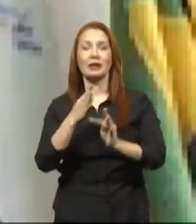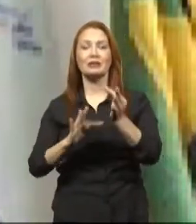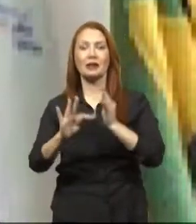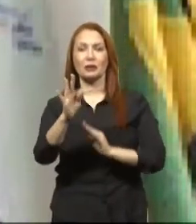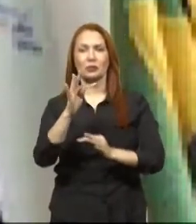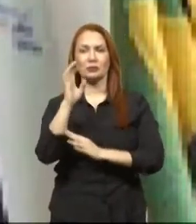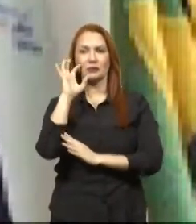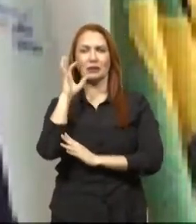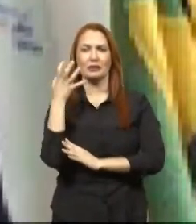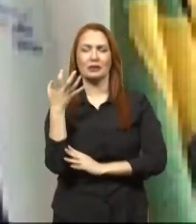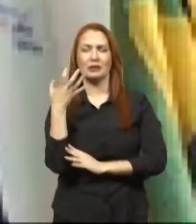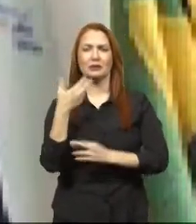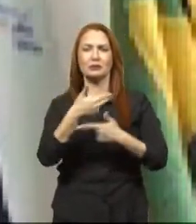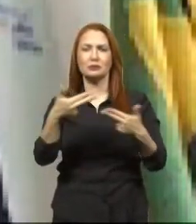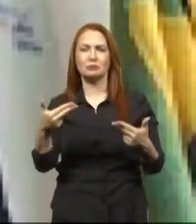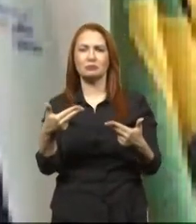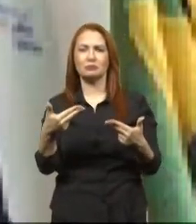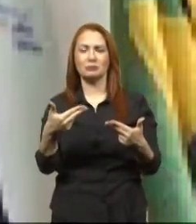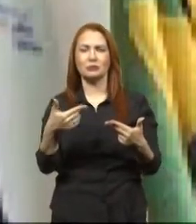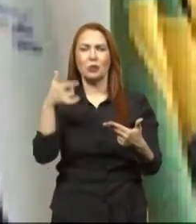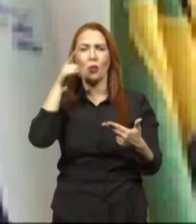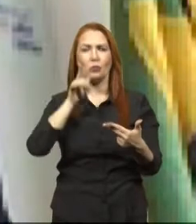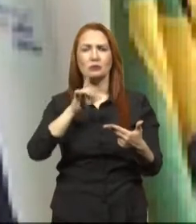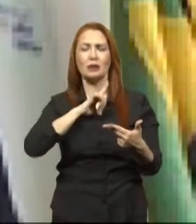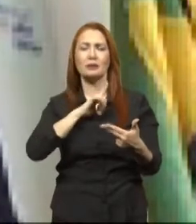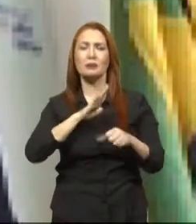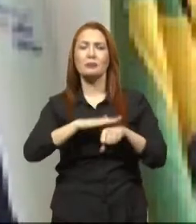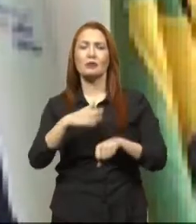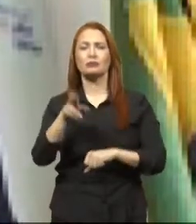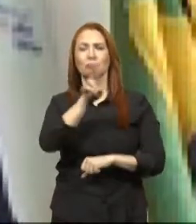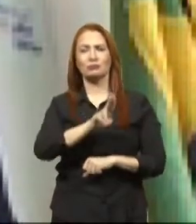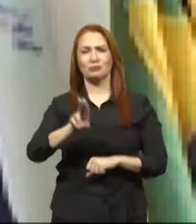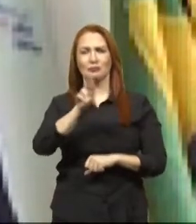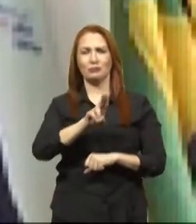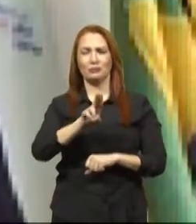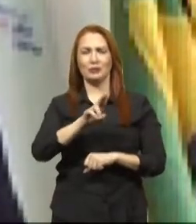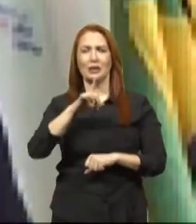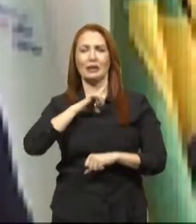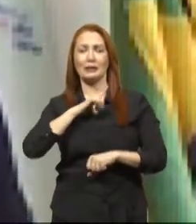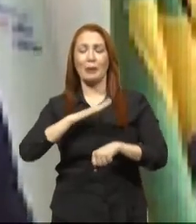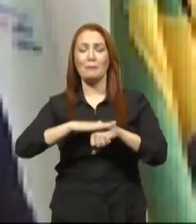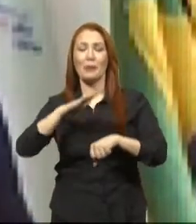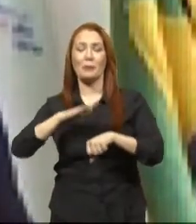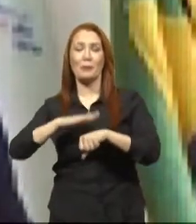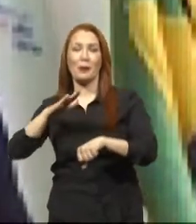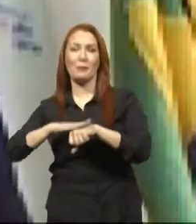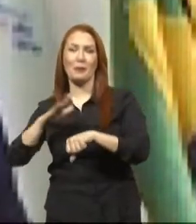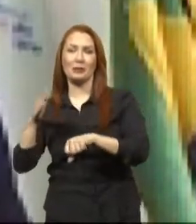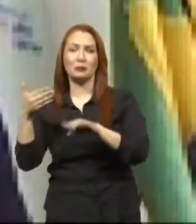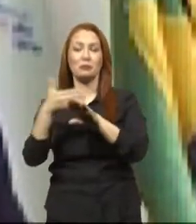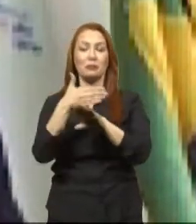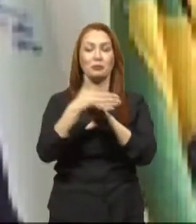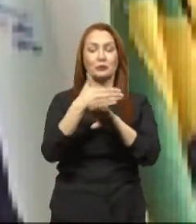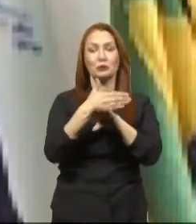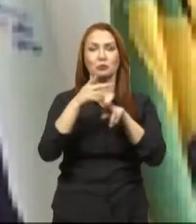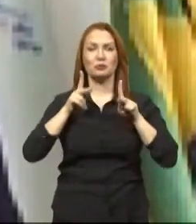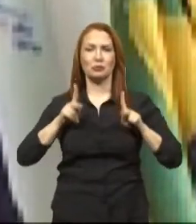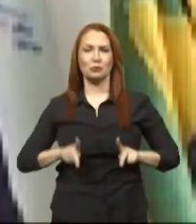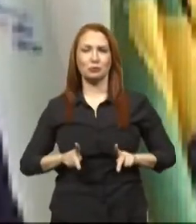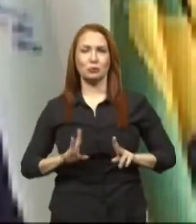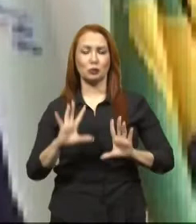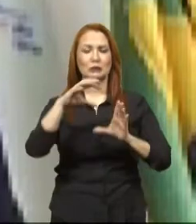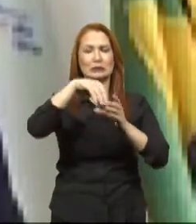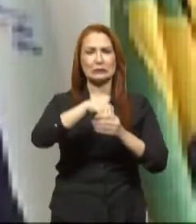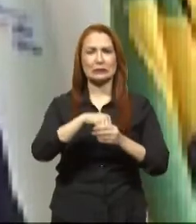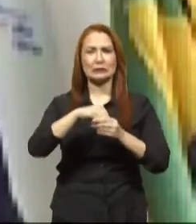e os wearables vão cada vez ser mais utilizados, de modo que tenha cada vez mais uma imersão do indivíduo dentro do mundo